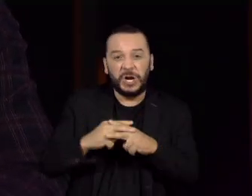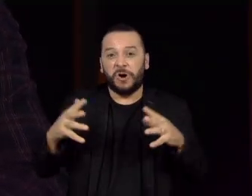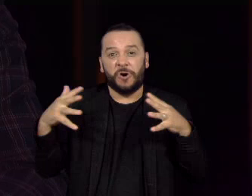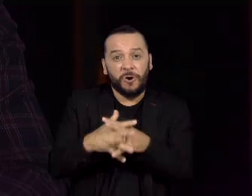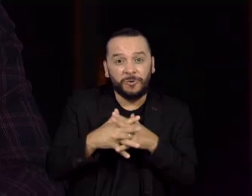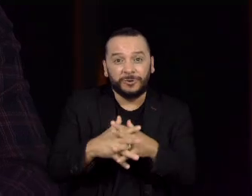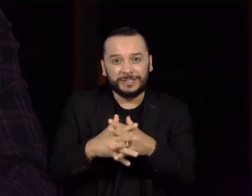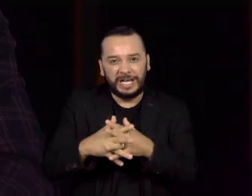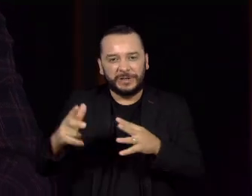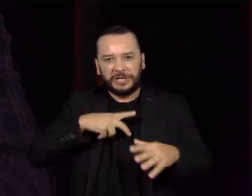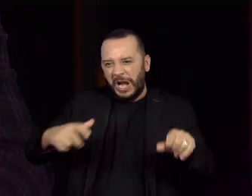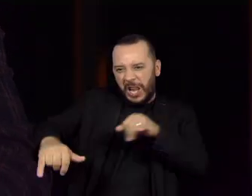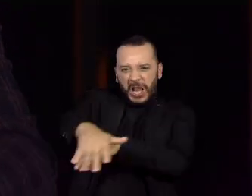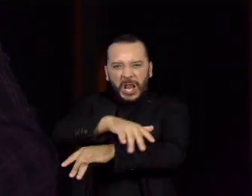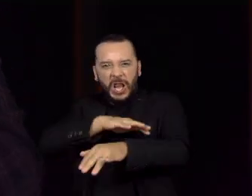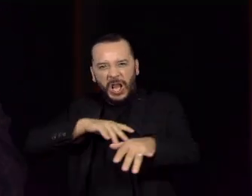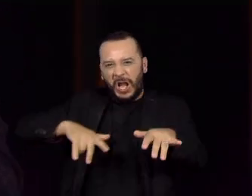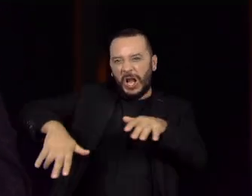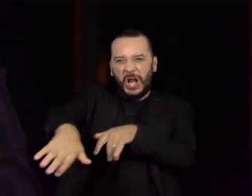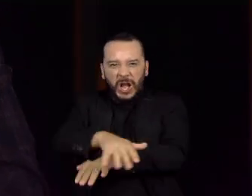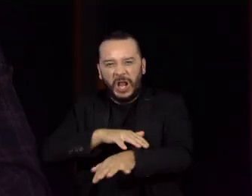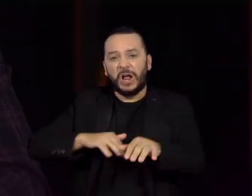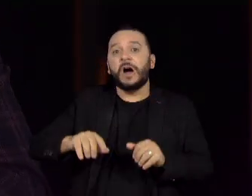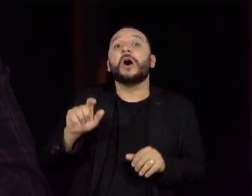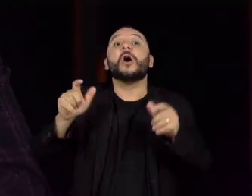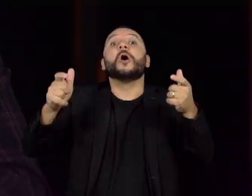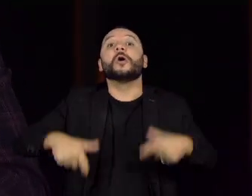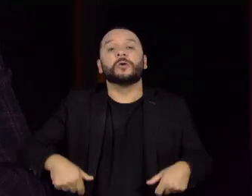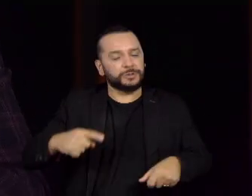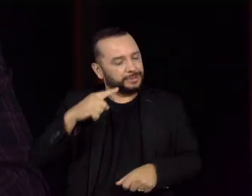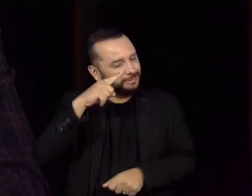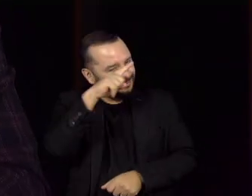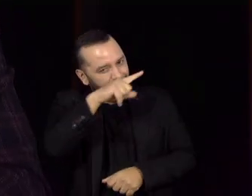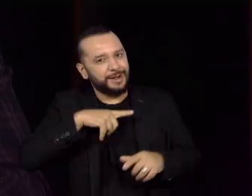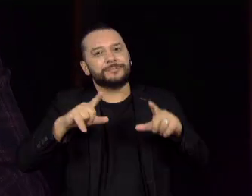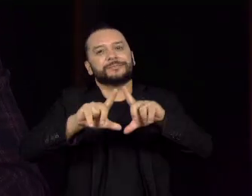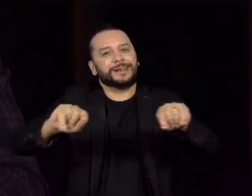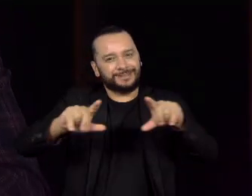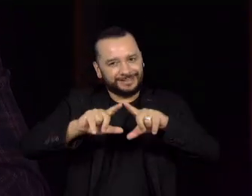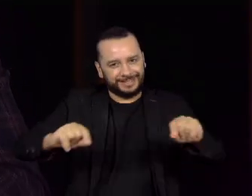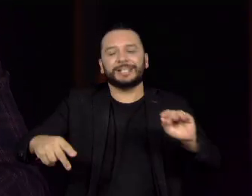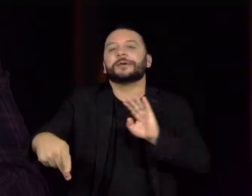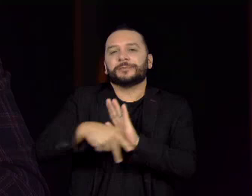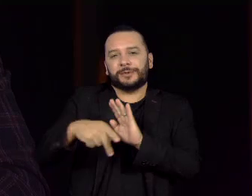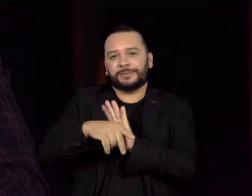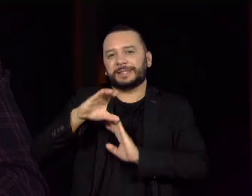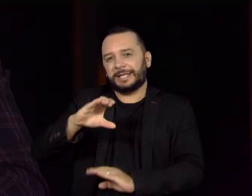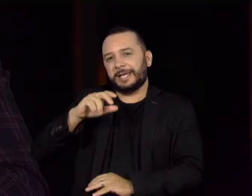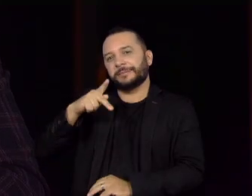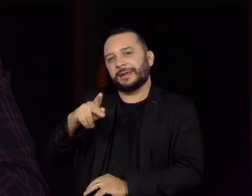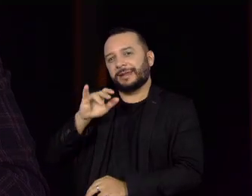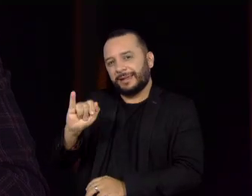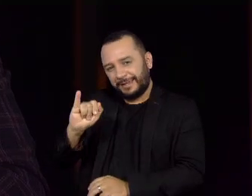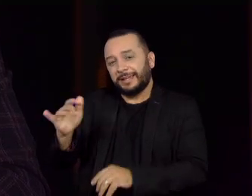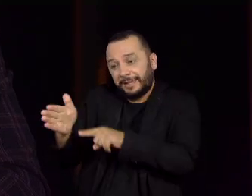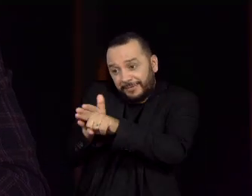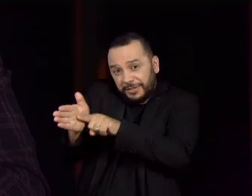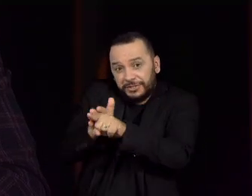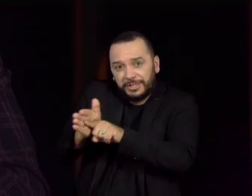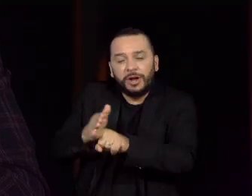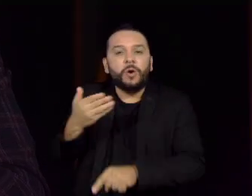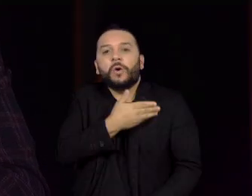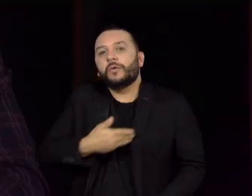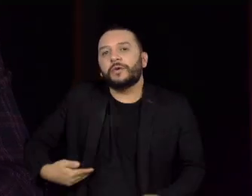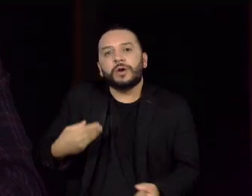E o parquinho que queima, neste momento, é em Brasília, na CPI, que investiga o governo na